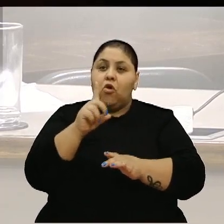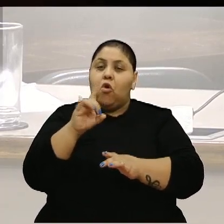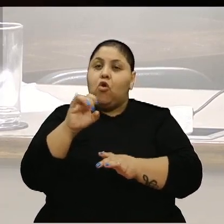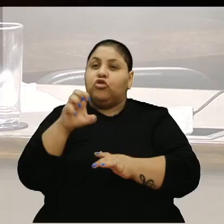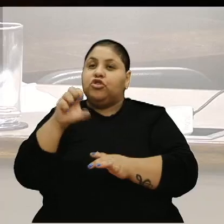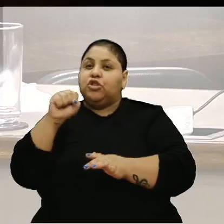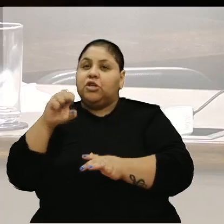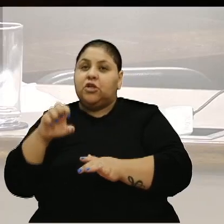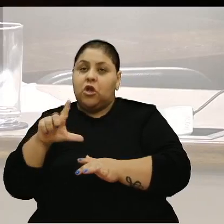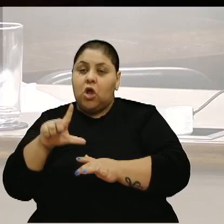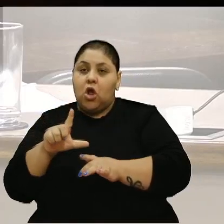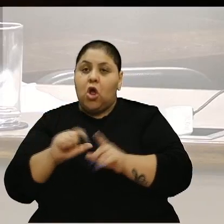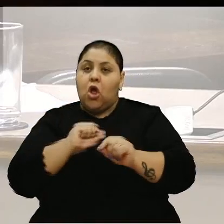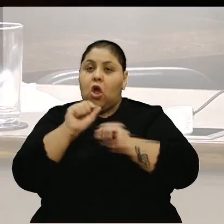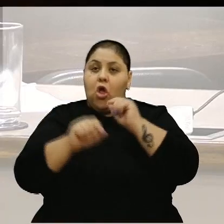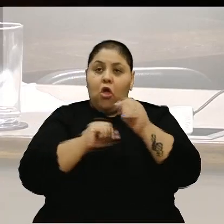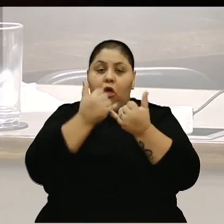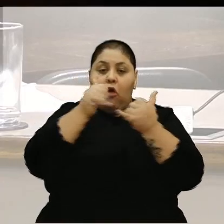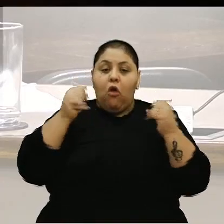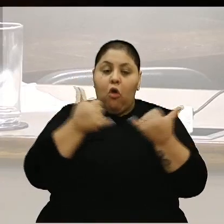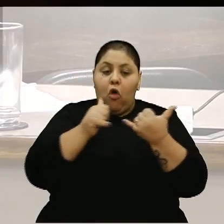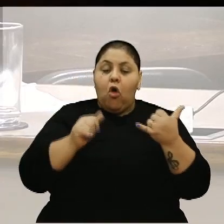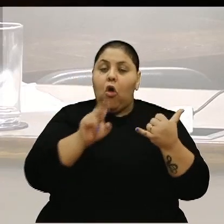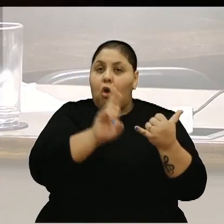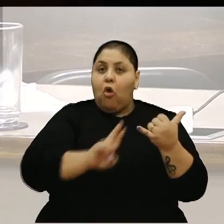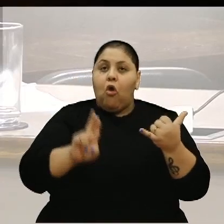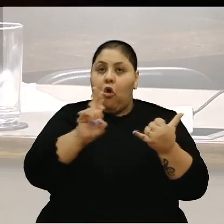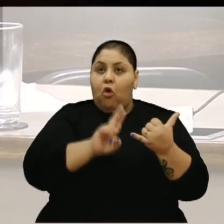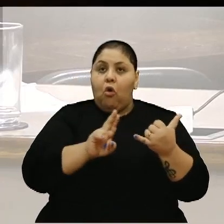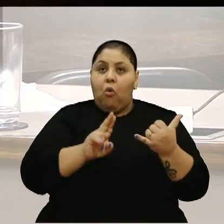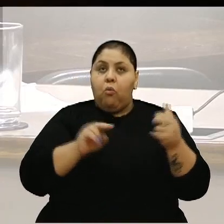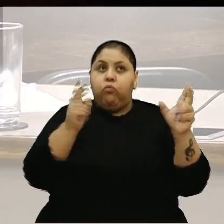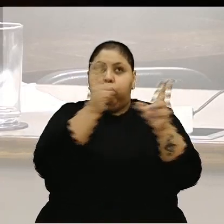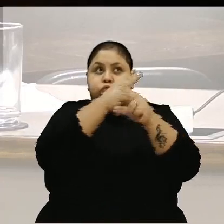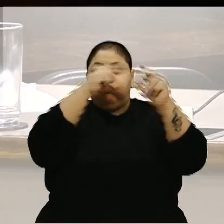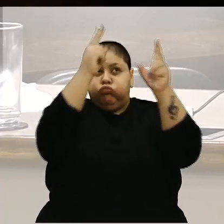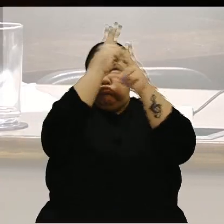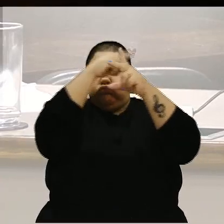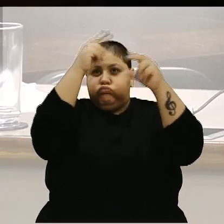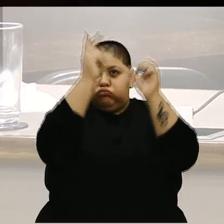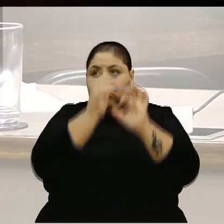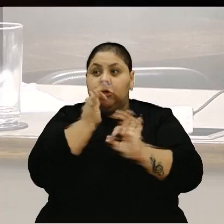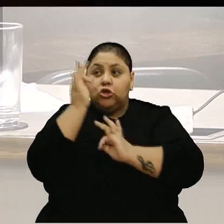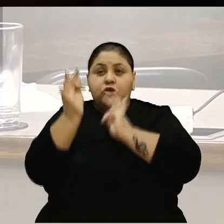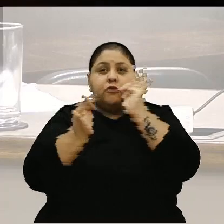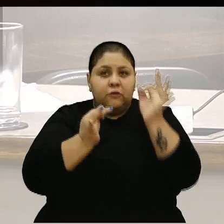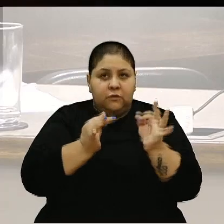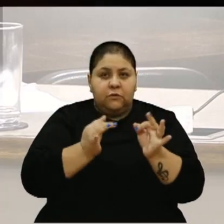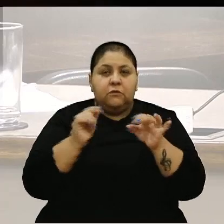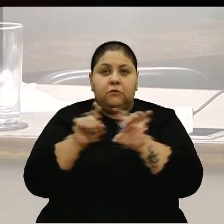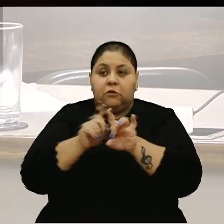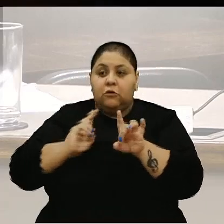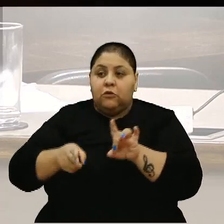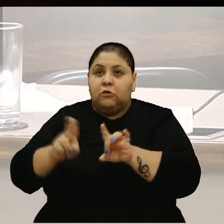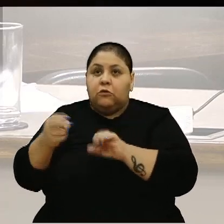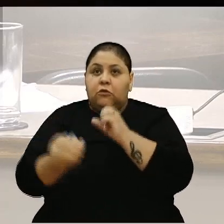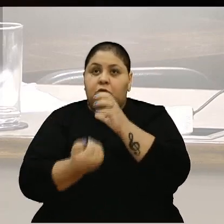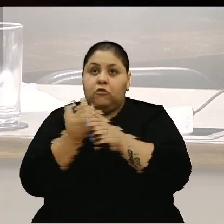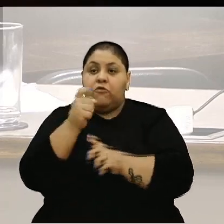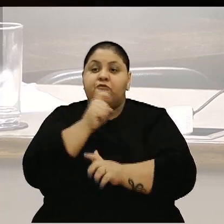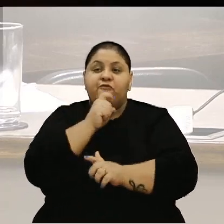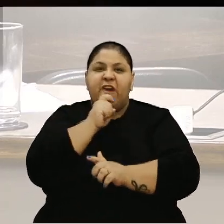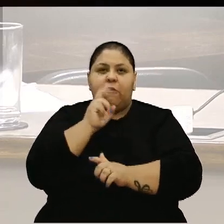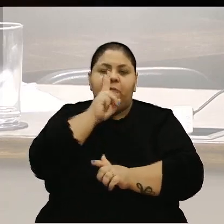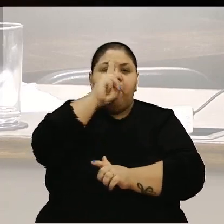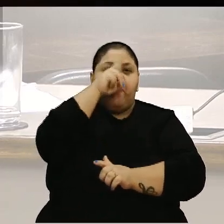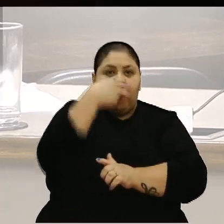lá neva muito, a energia é usada para vapor em aquecimento de estufas de hortaliças. Assim, eles continuam produzindo no inverno rigoroso.